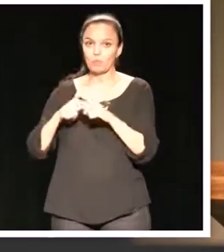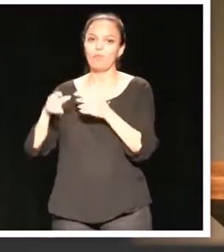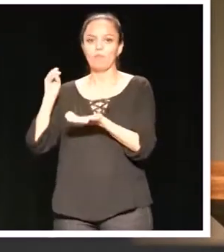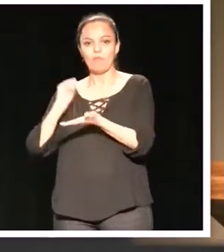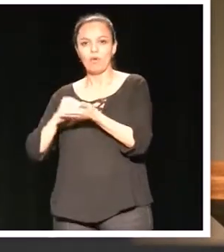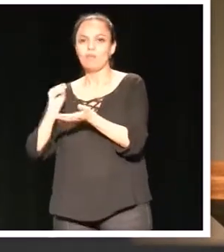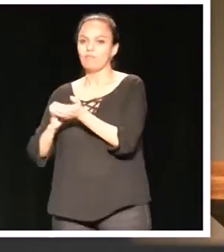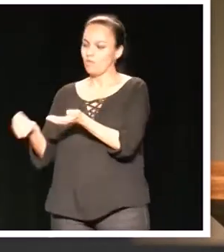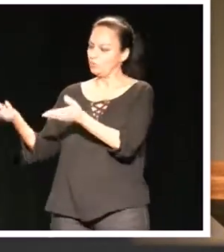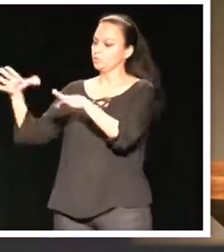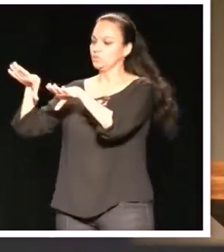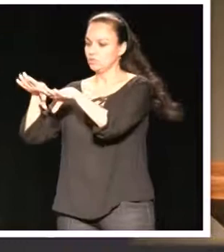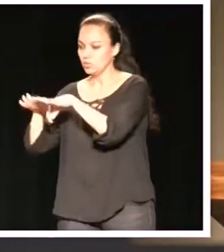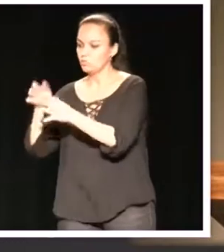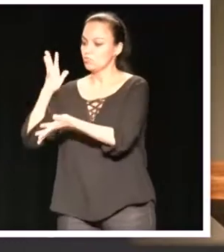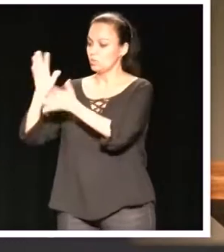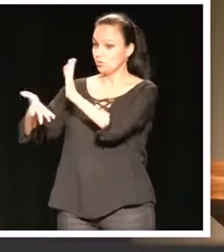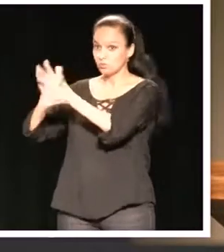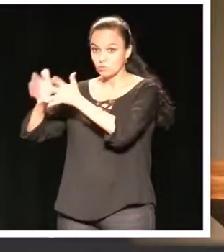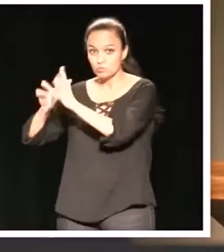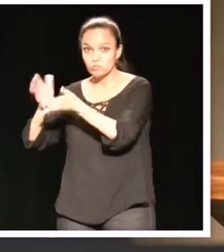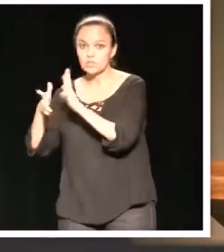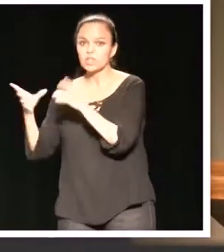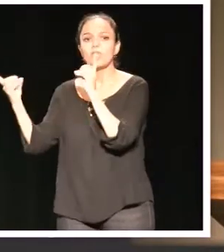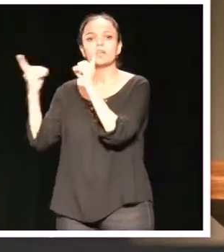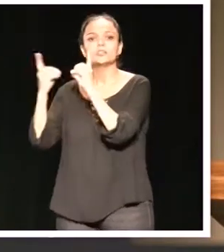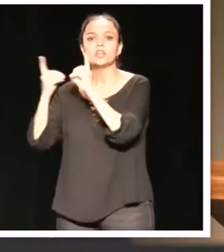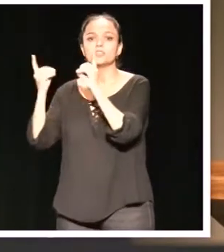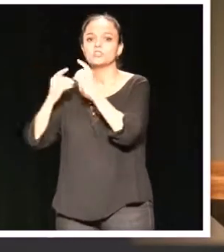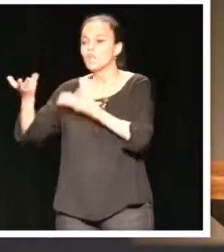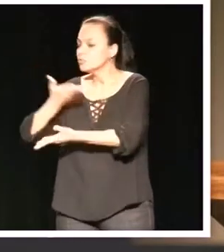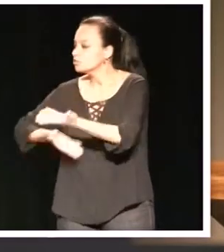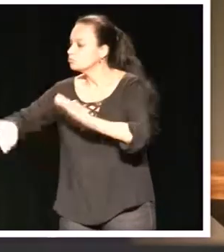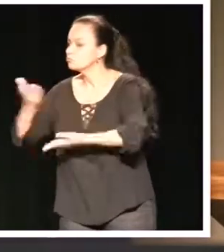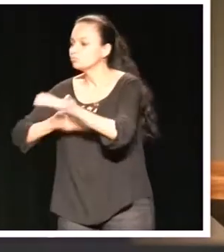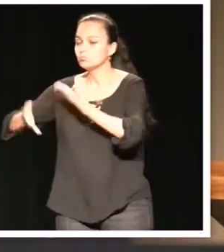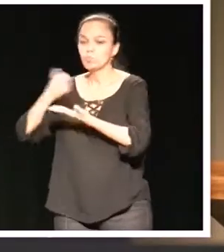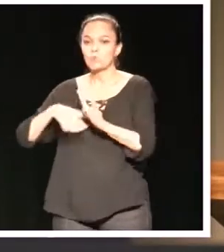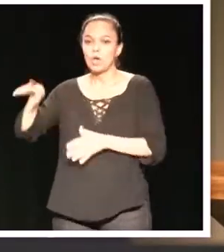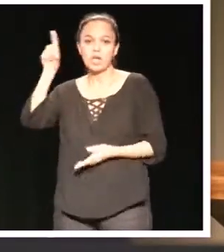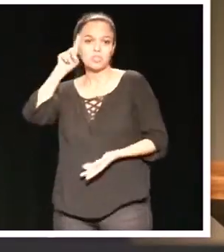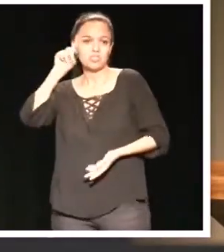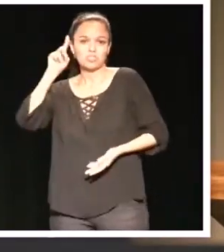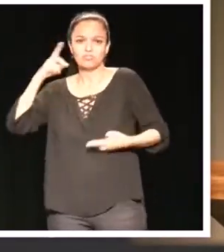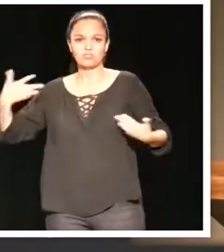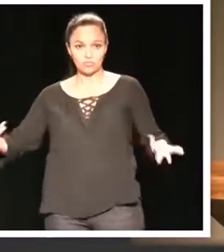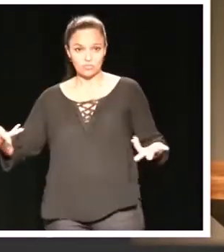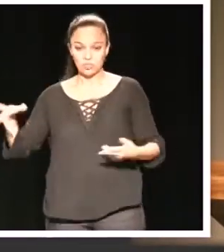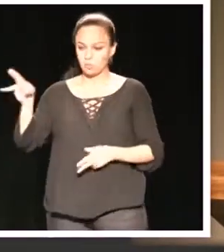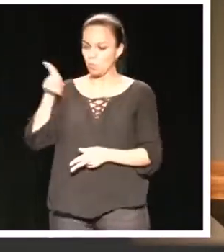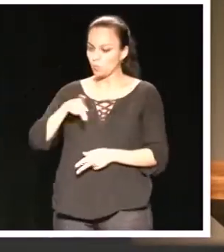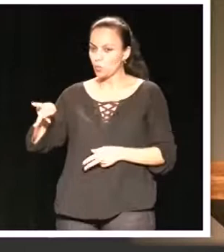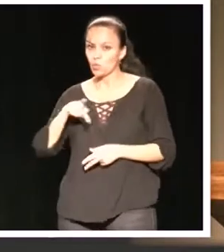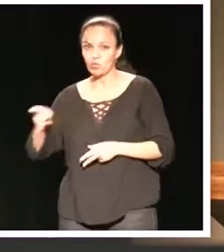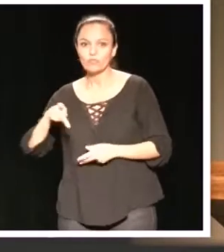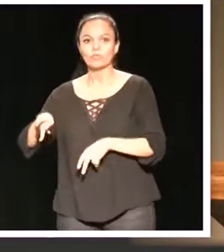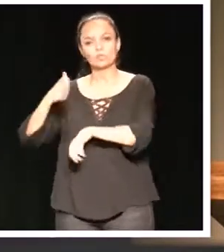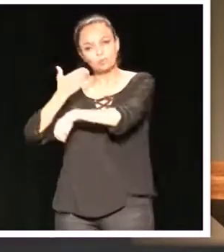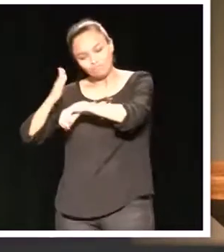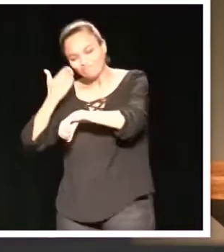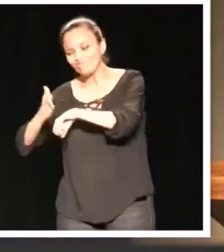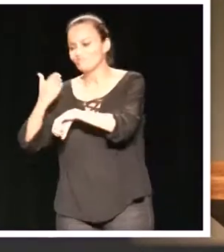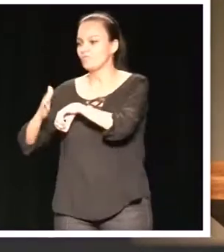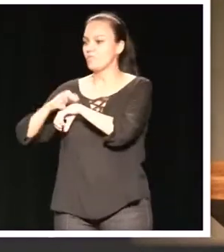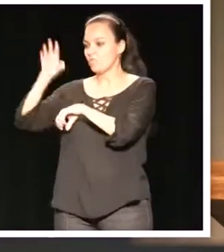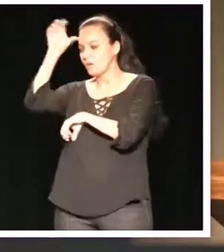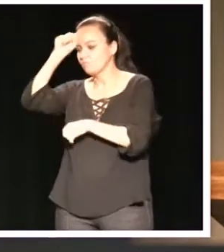práticas didáticas comuns, a ausência de preparo específico dos professores e os baixos resultados alcançados pelos alunos surdos,